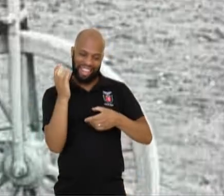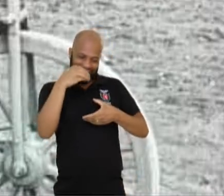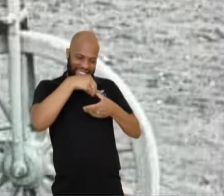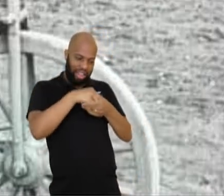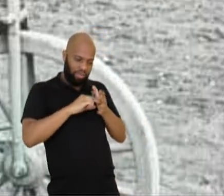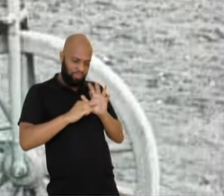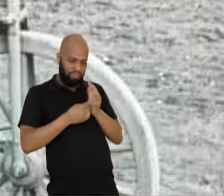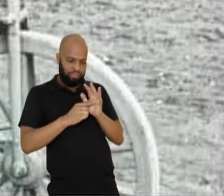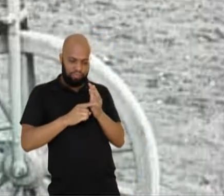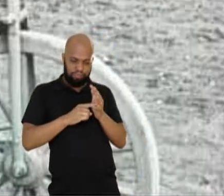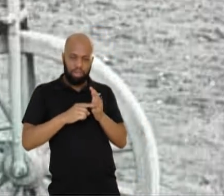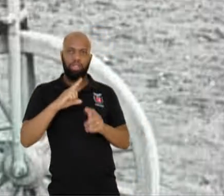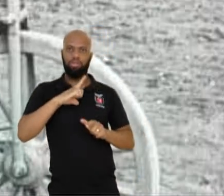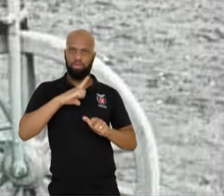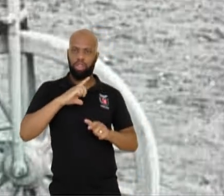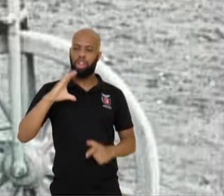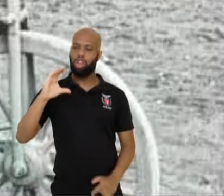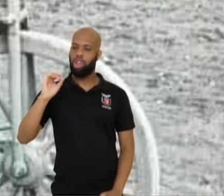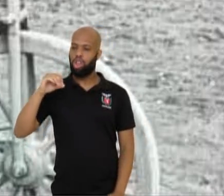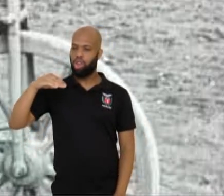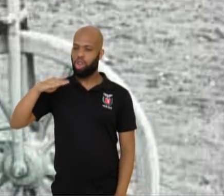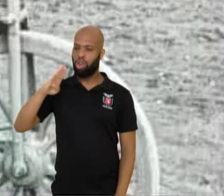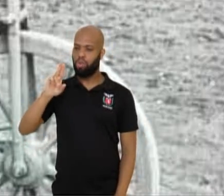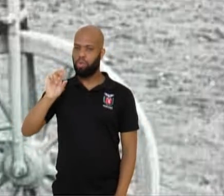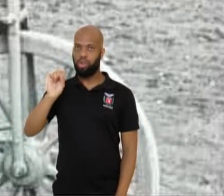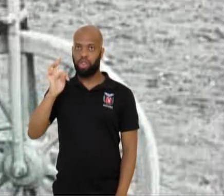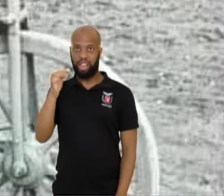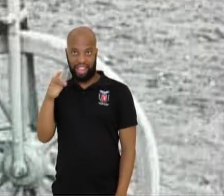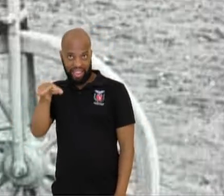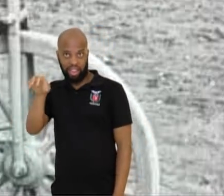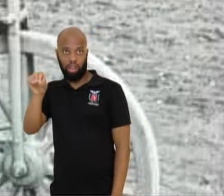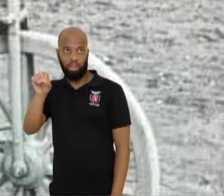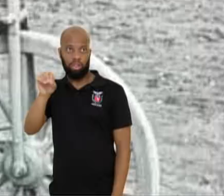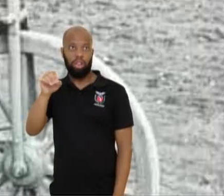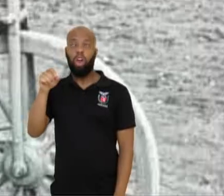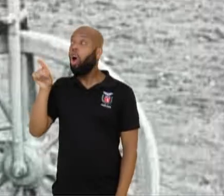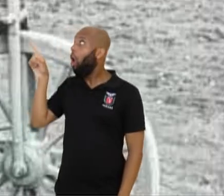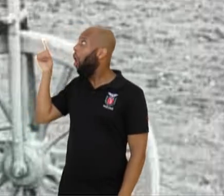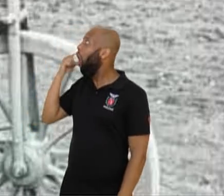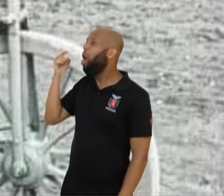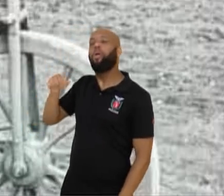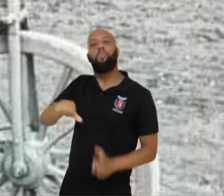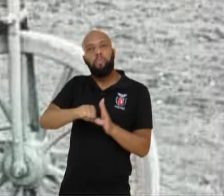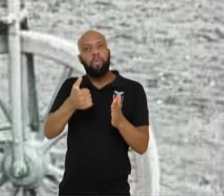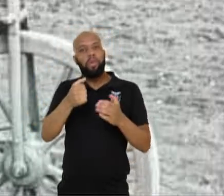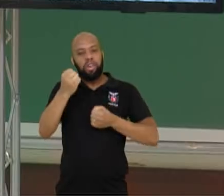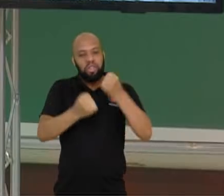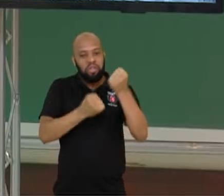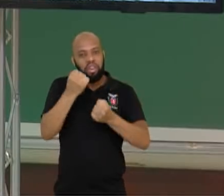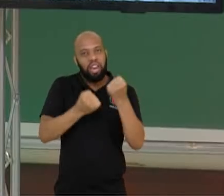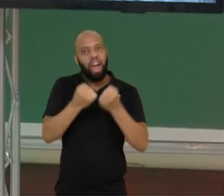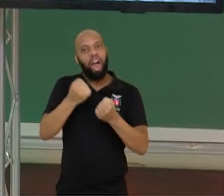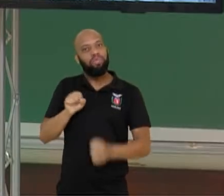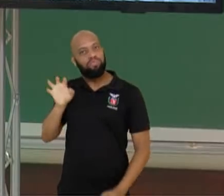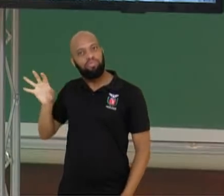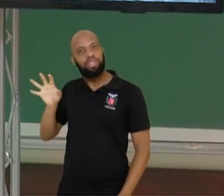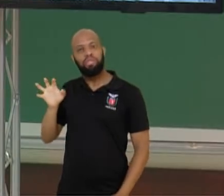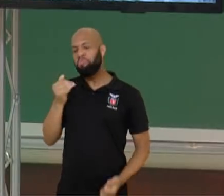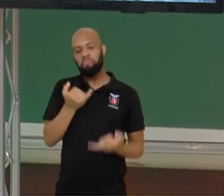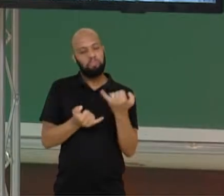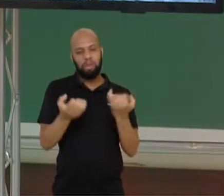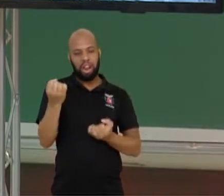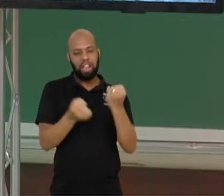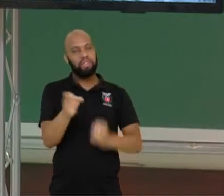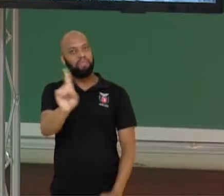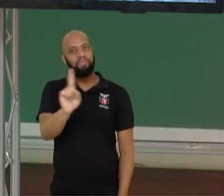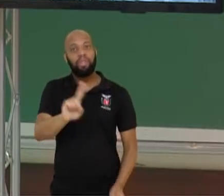elas lá? Também eram máquinas térmicas. Aqui, ó, a foto do... O primeiro carro era mais ou menos assim, gente. Né? Você olha, nem lembra muito um carro, mas